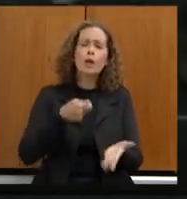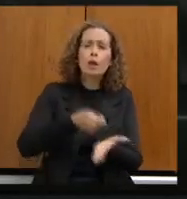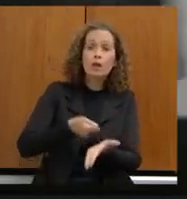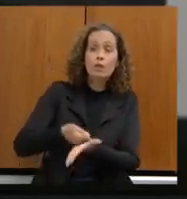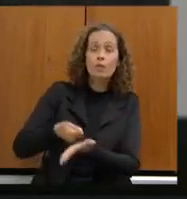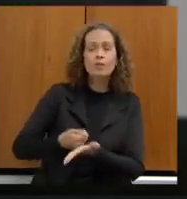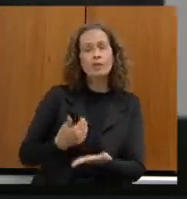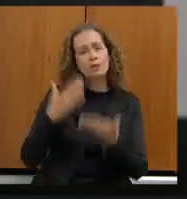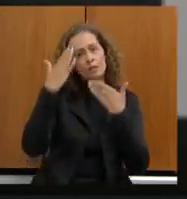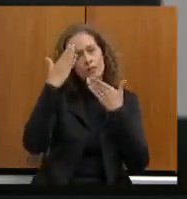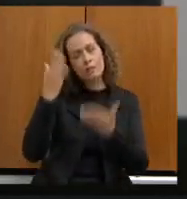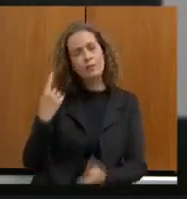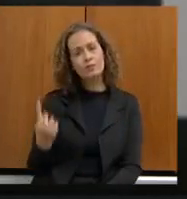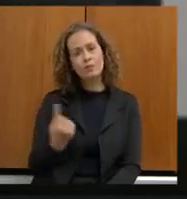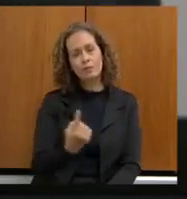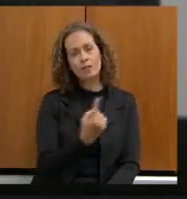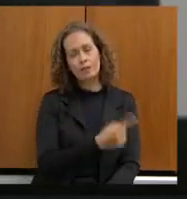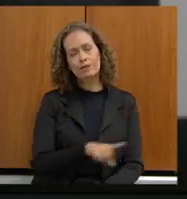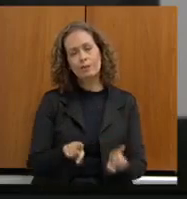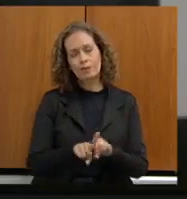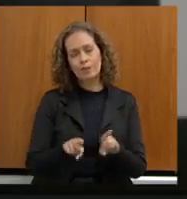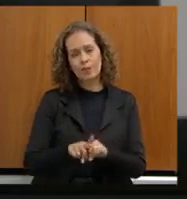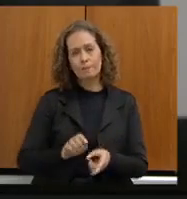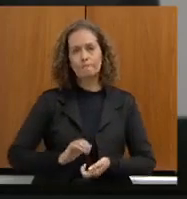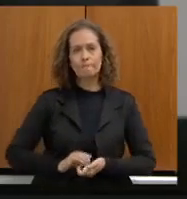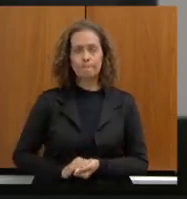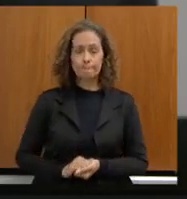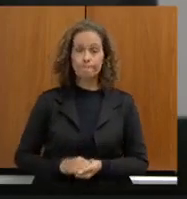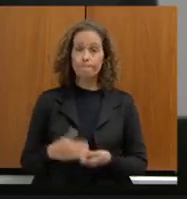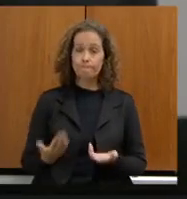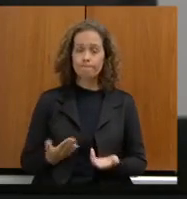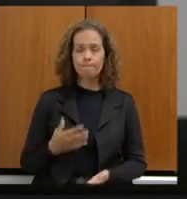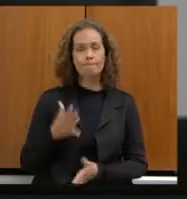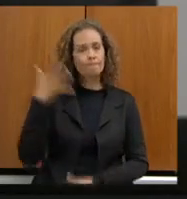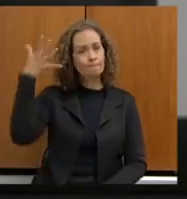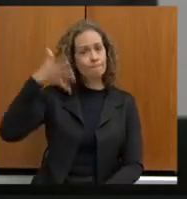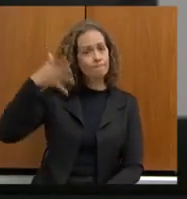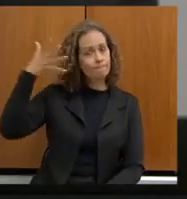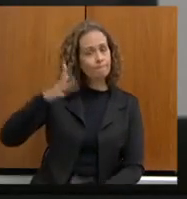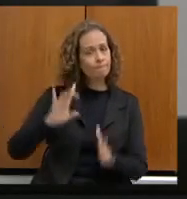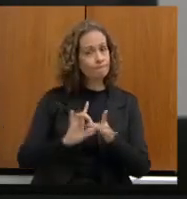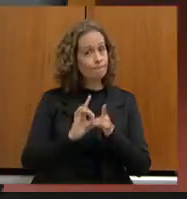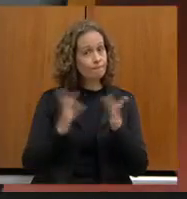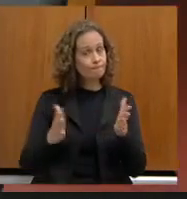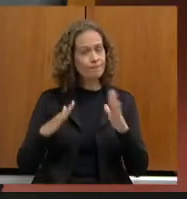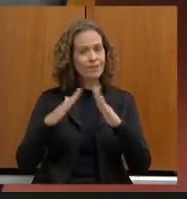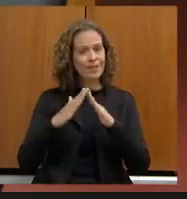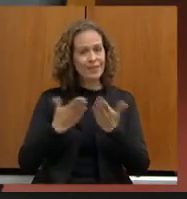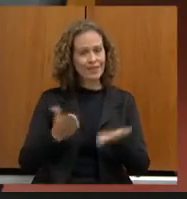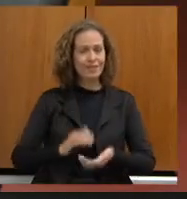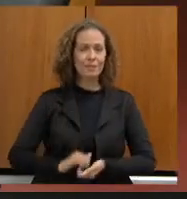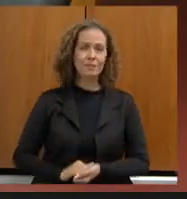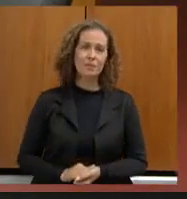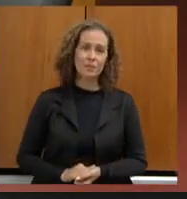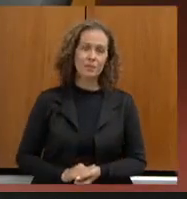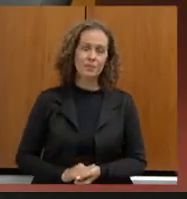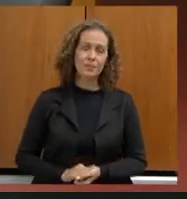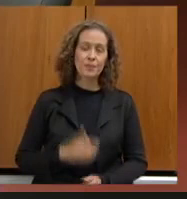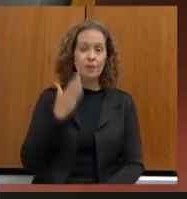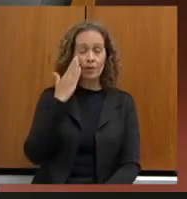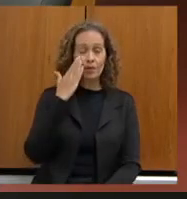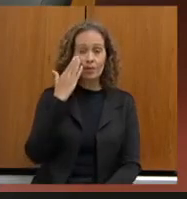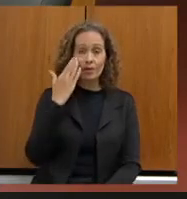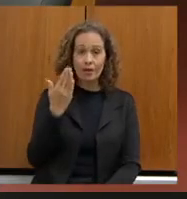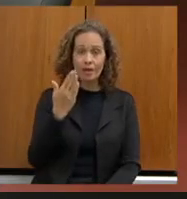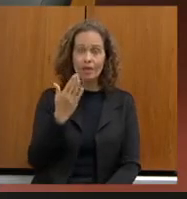agradecimentos a cada titular da pasta Ok o senhor é a palavra fica à vontade ou só está em casa a empregada